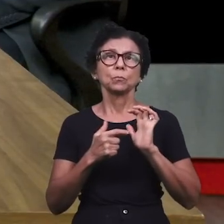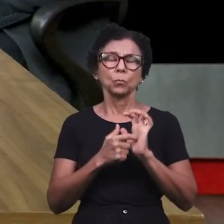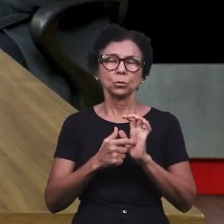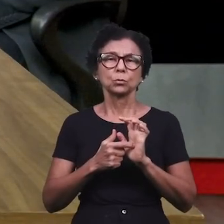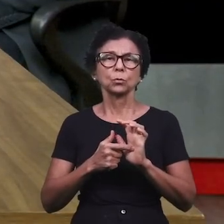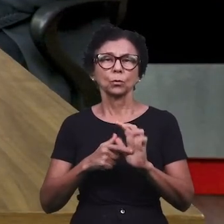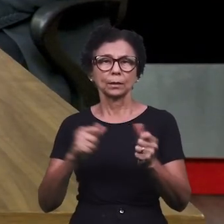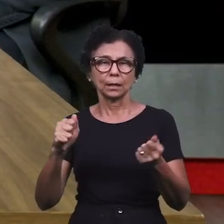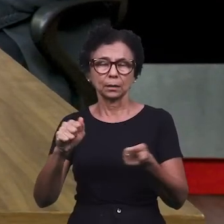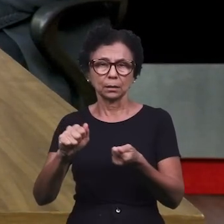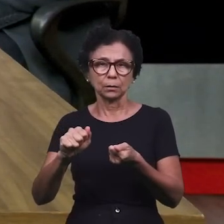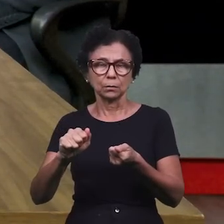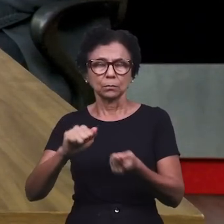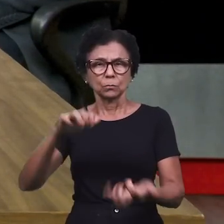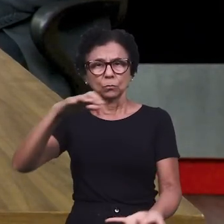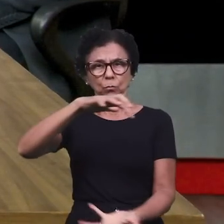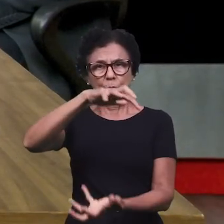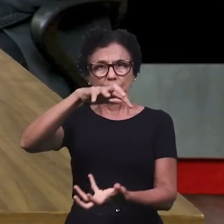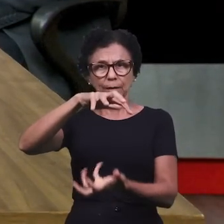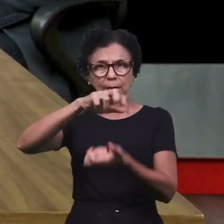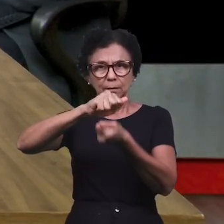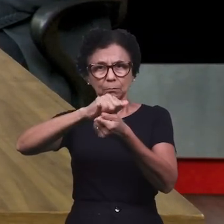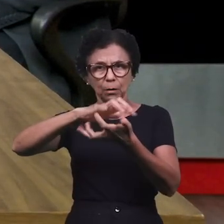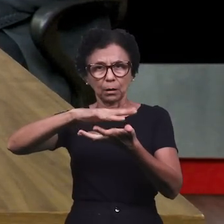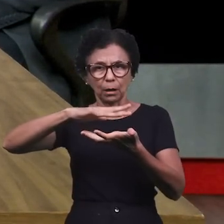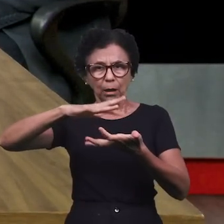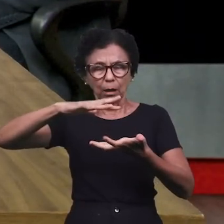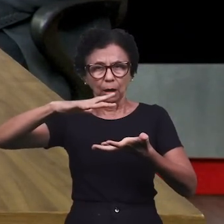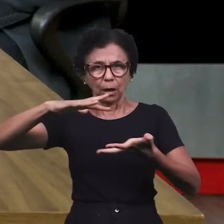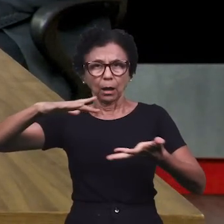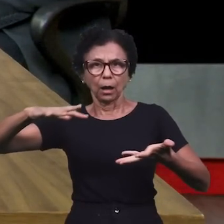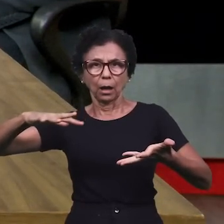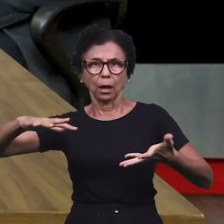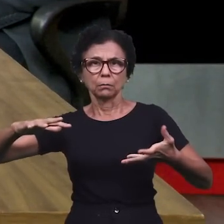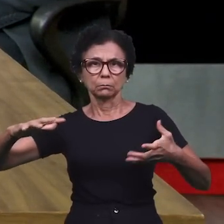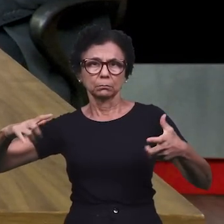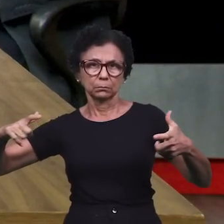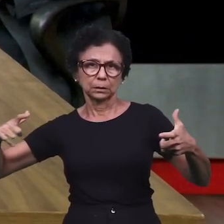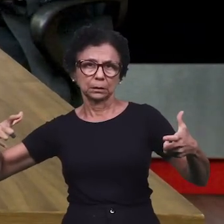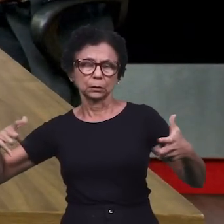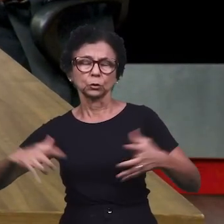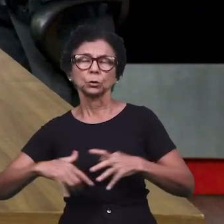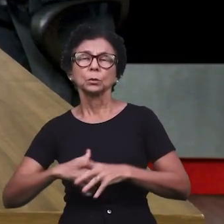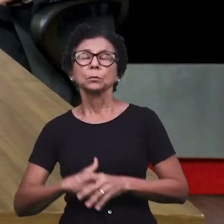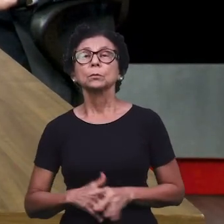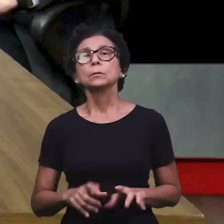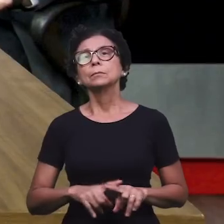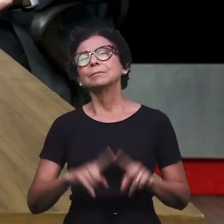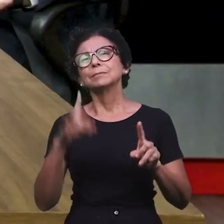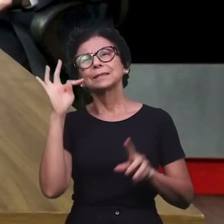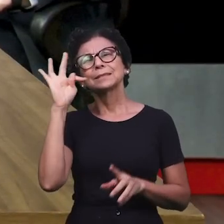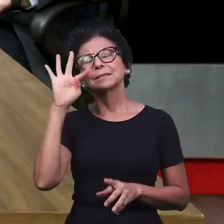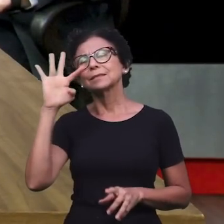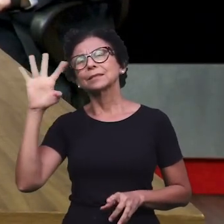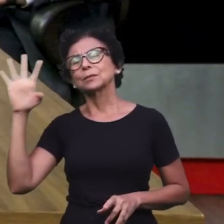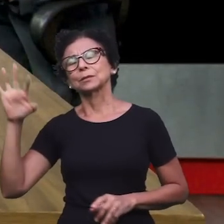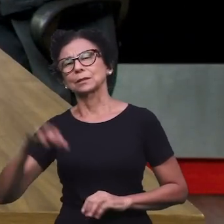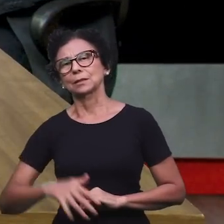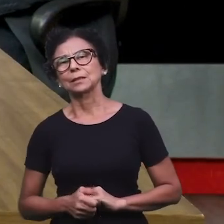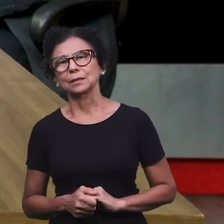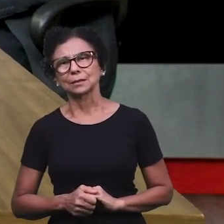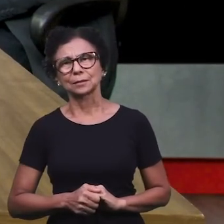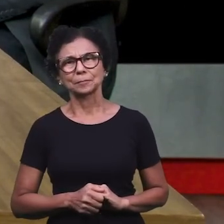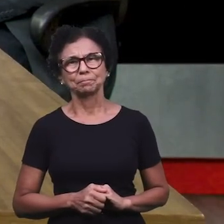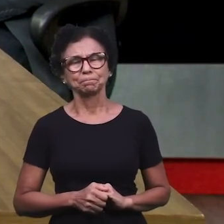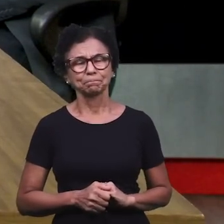uma expansão do universo. No entanto, nós vemos um pequeno problema, porque essas teorias